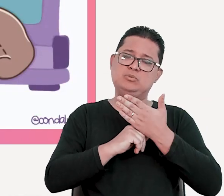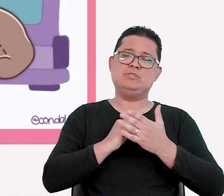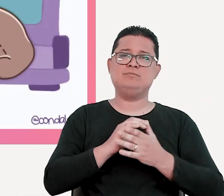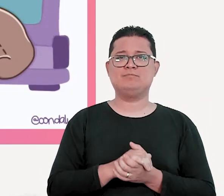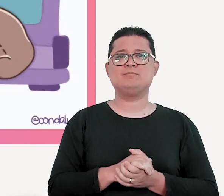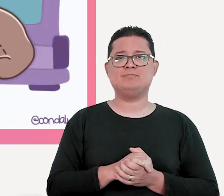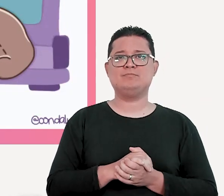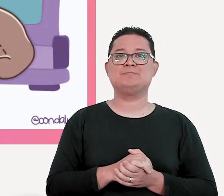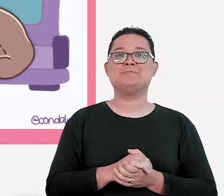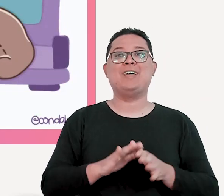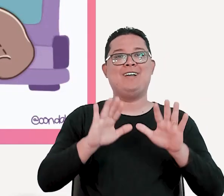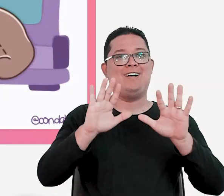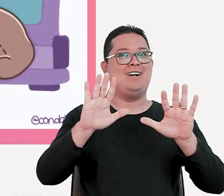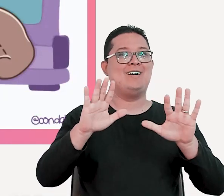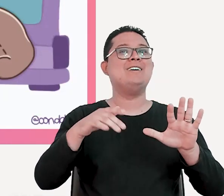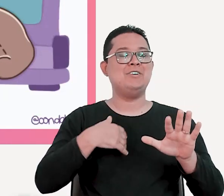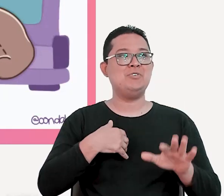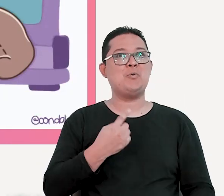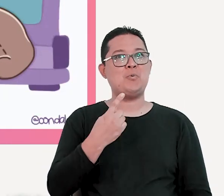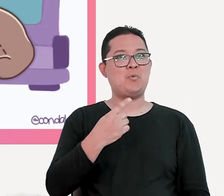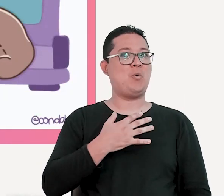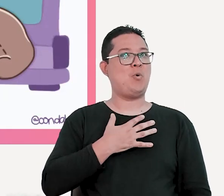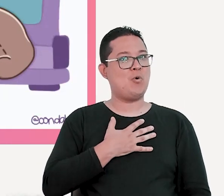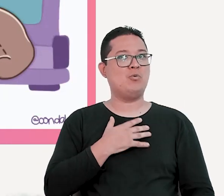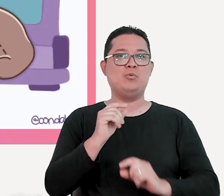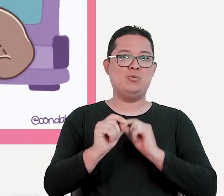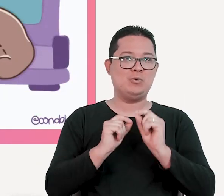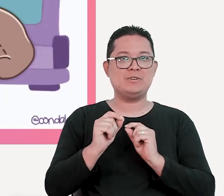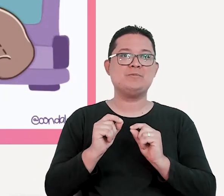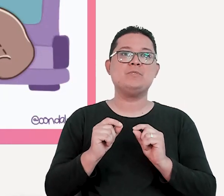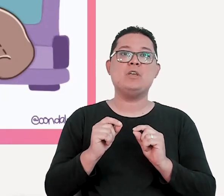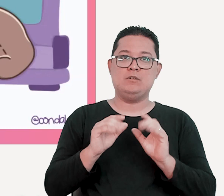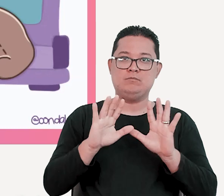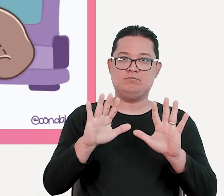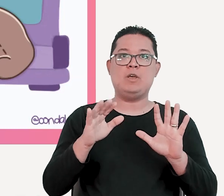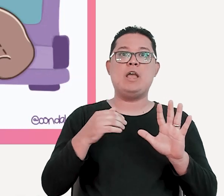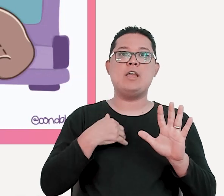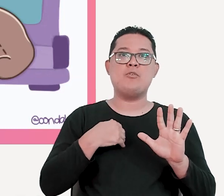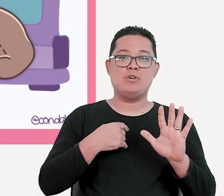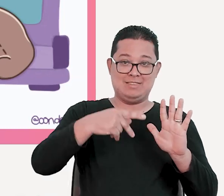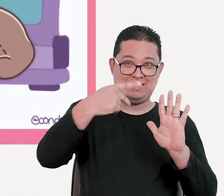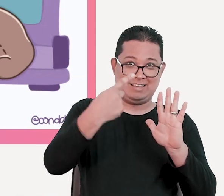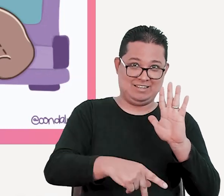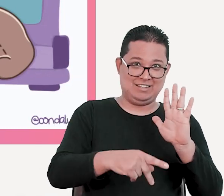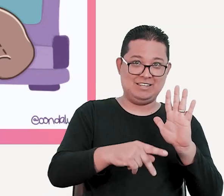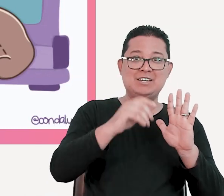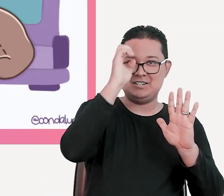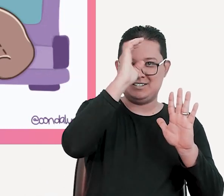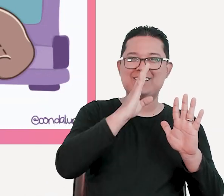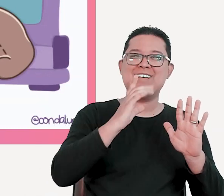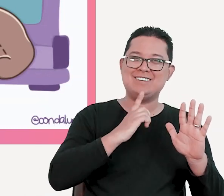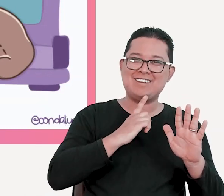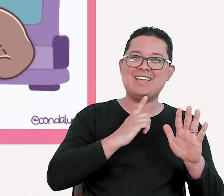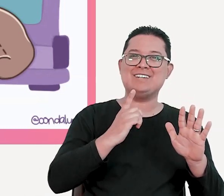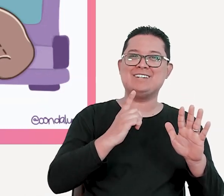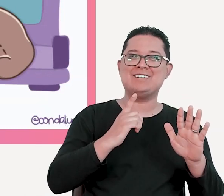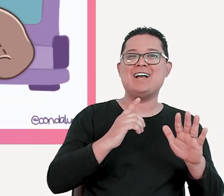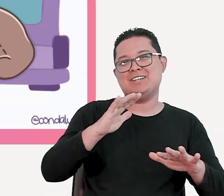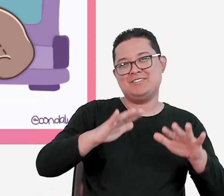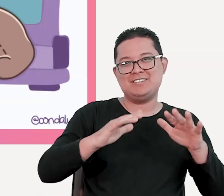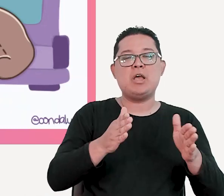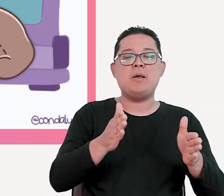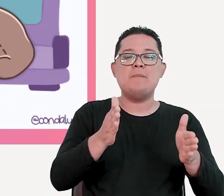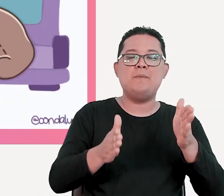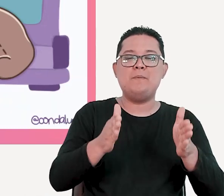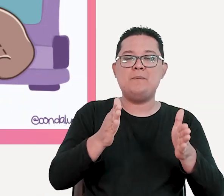lá, pelo menos para mim, eu acho, tá? Eu não faço os feriados do Brasil. Eu faço os feriados de lá.